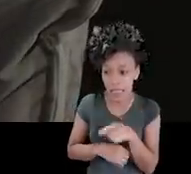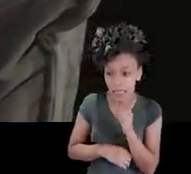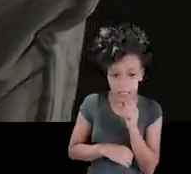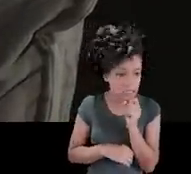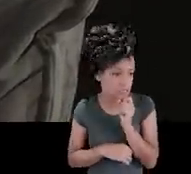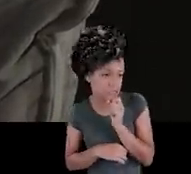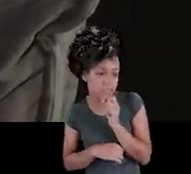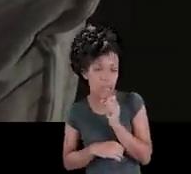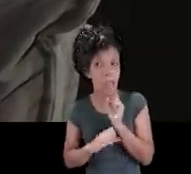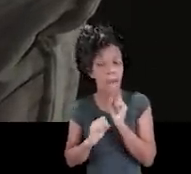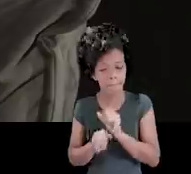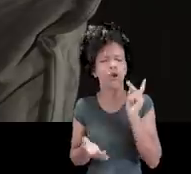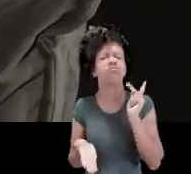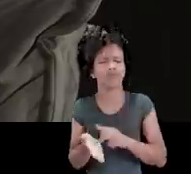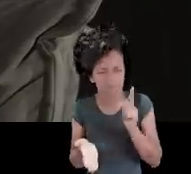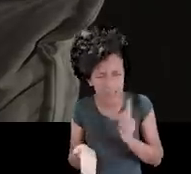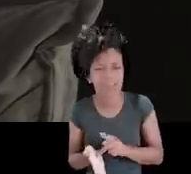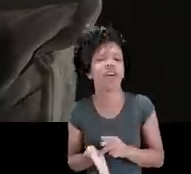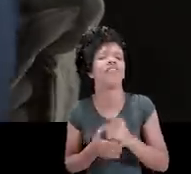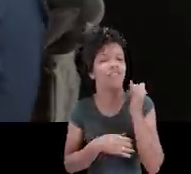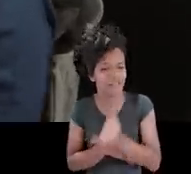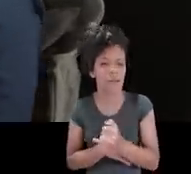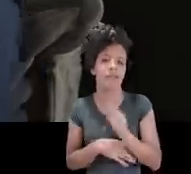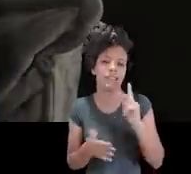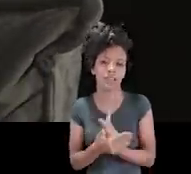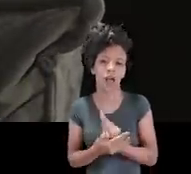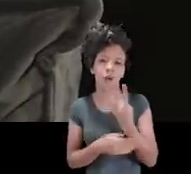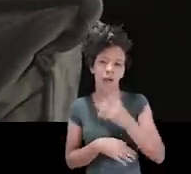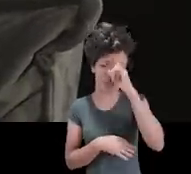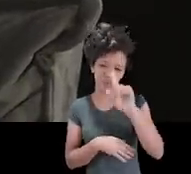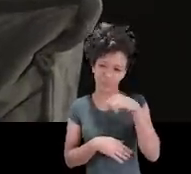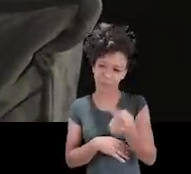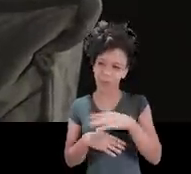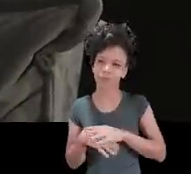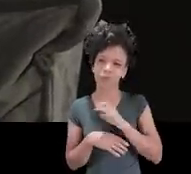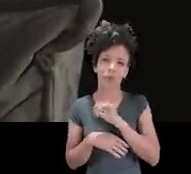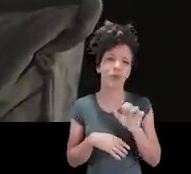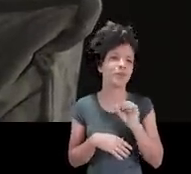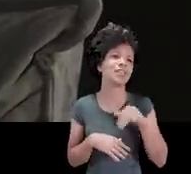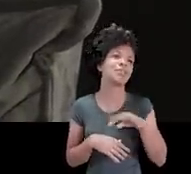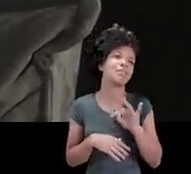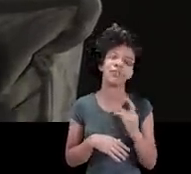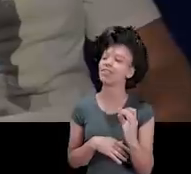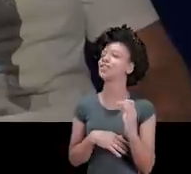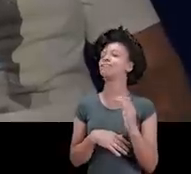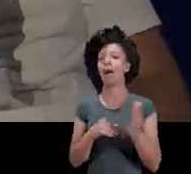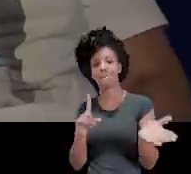tal, pode ter certeza que vai dar merda. Sim. 4 dias depois, o Will Smith dá uns tapas na cara do